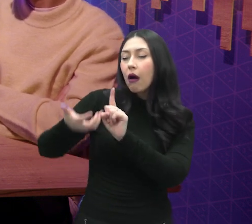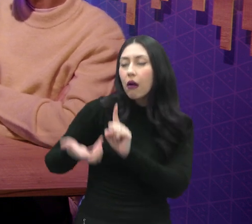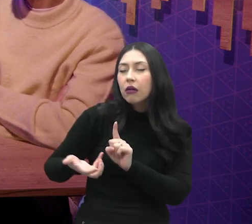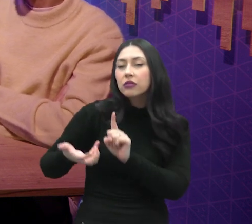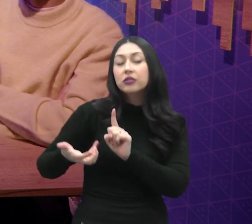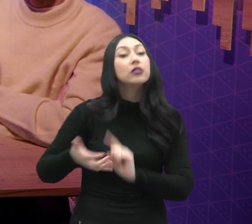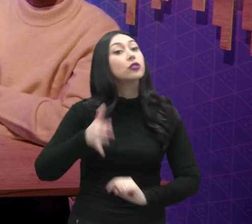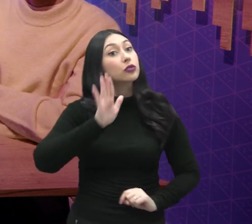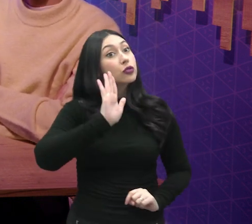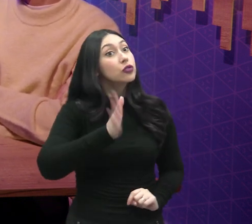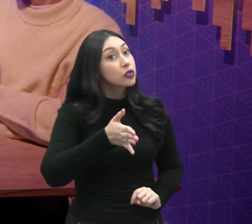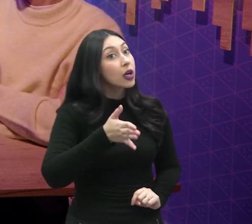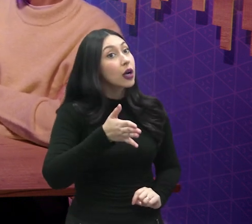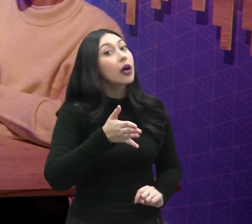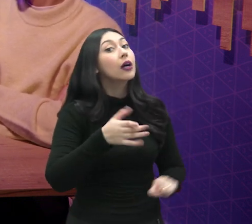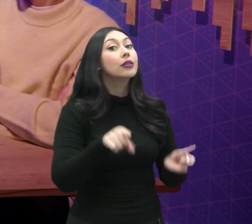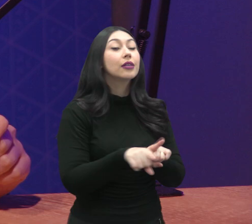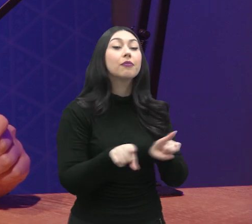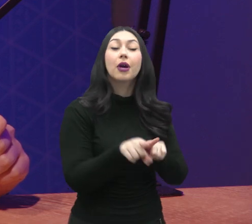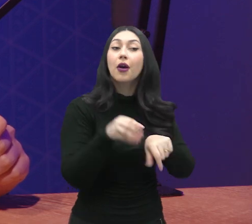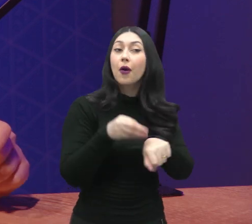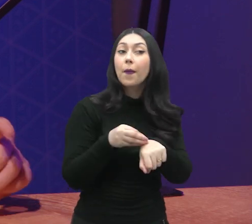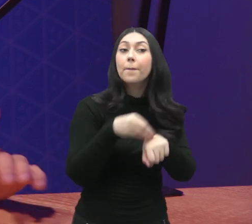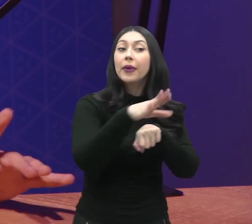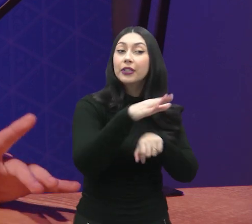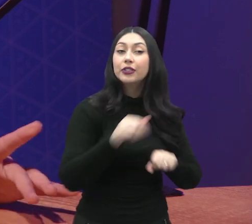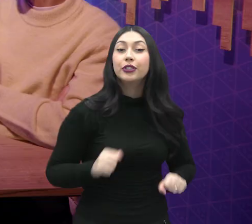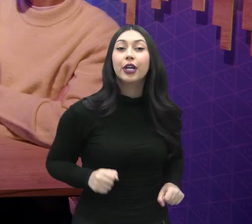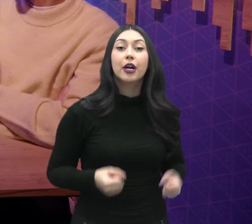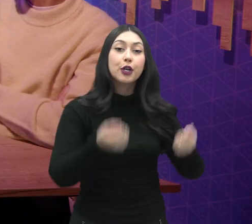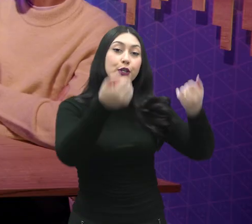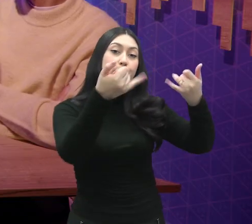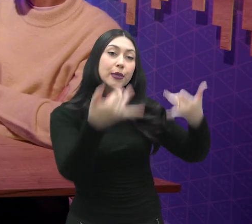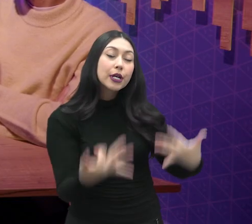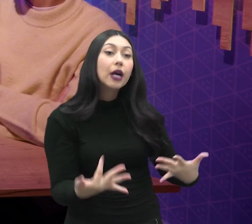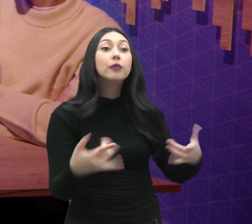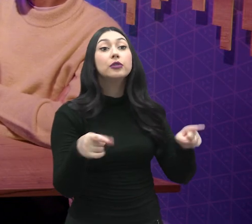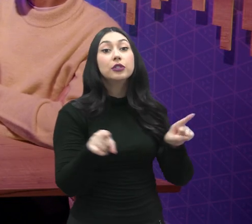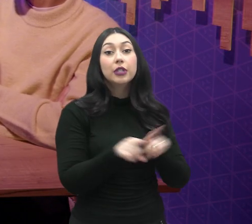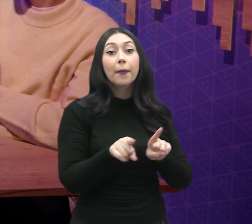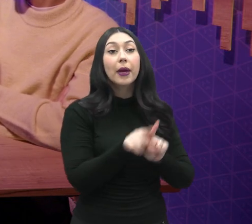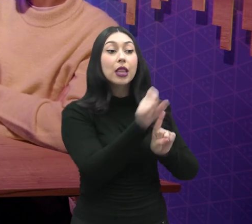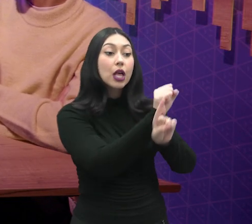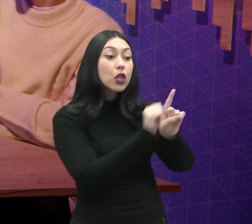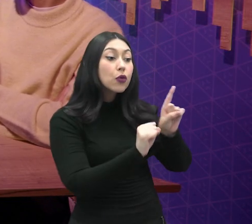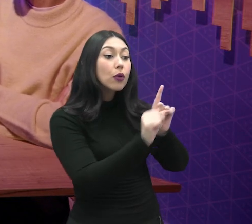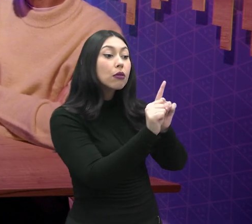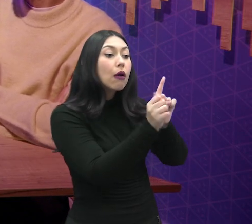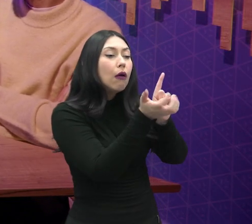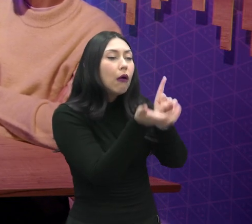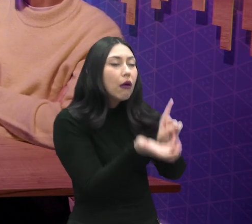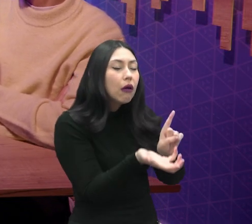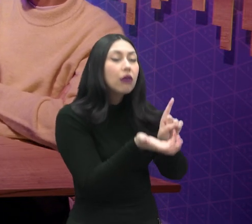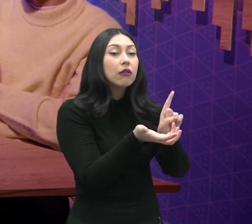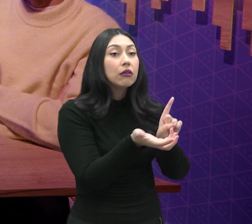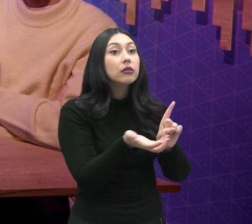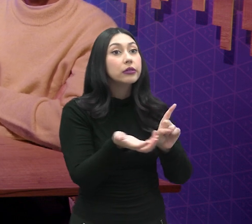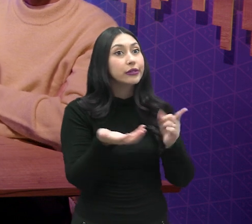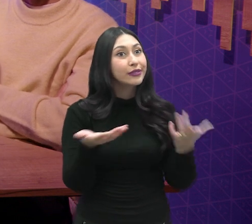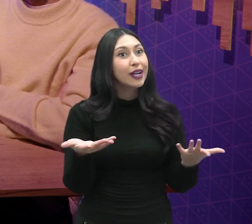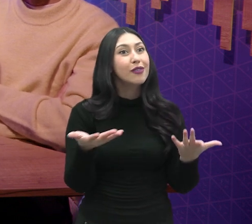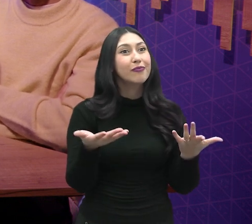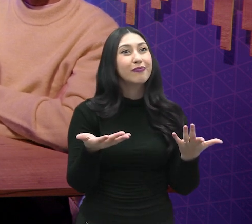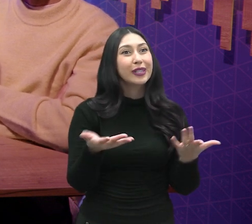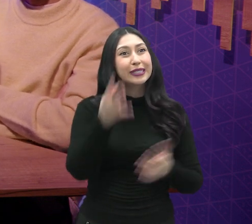já, né? Perfeito, exatamente. Já fica aí essa dica, né? Essa pauta, a gente falou sobre economia, sobre a sociedade do cansaço, que é